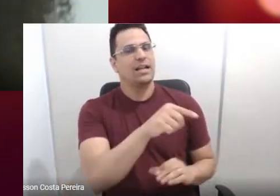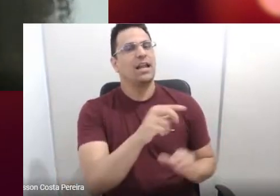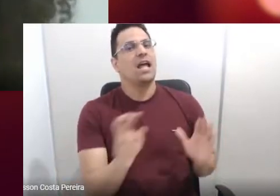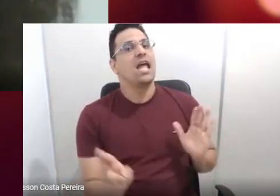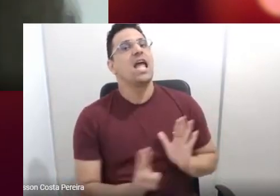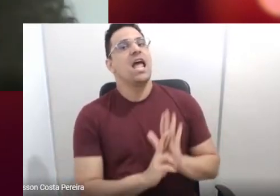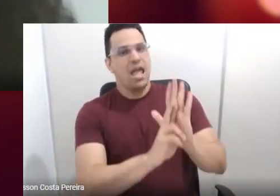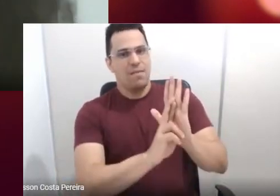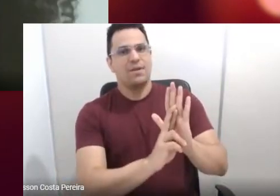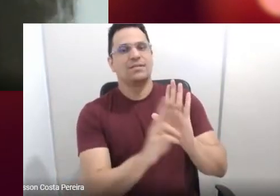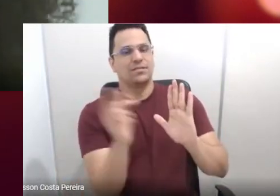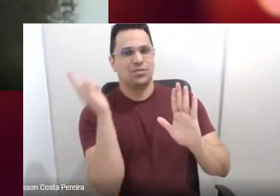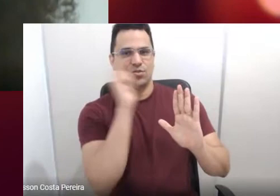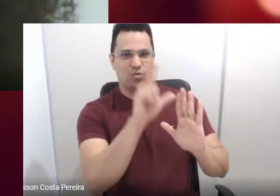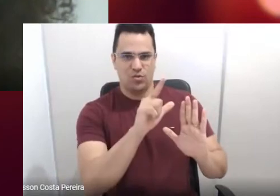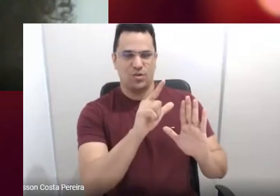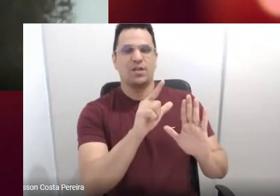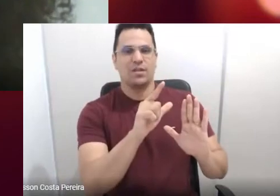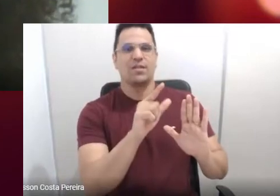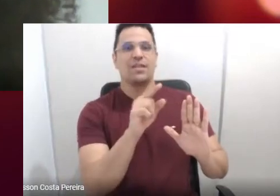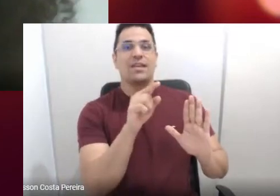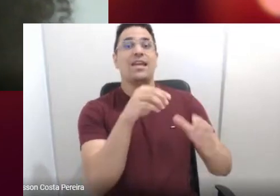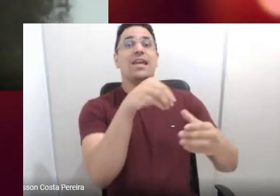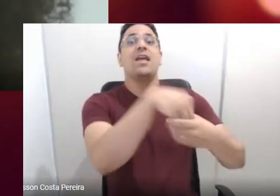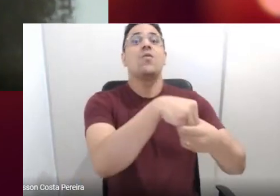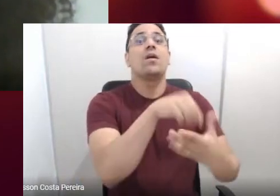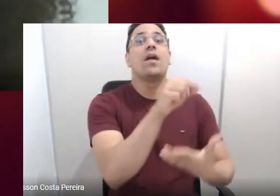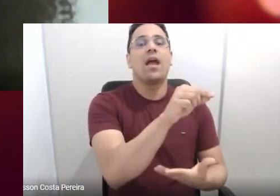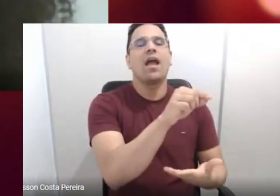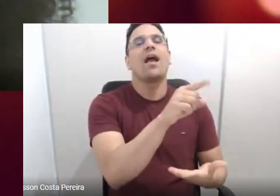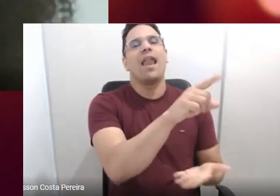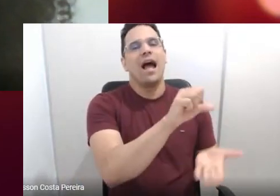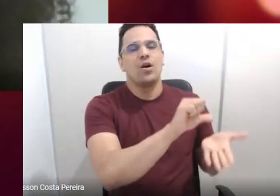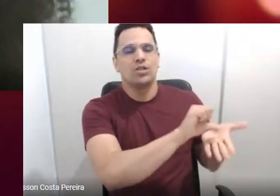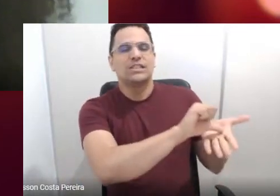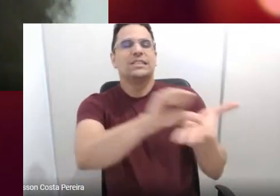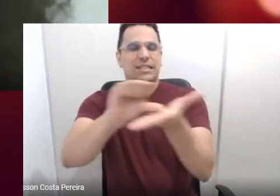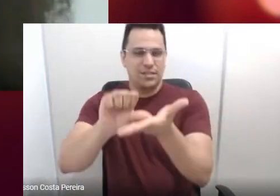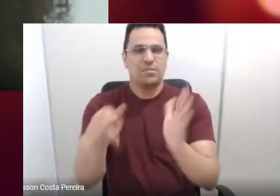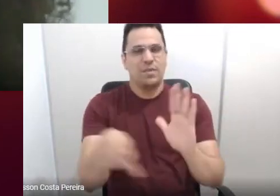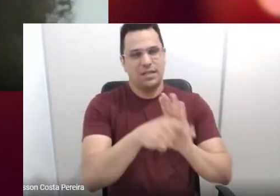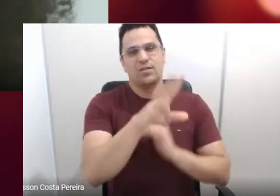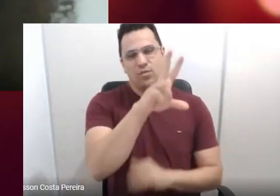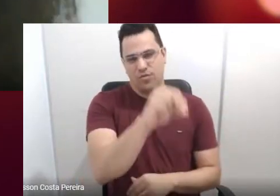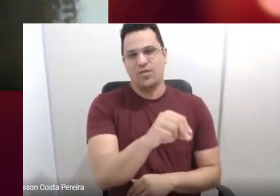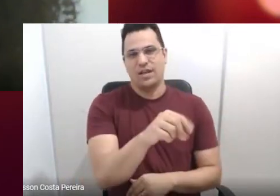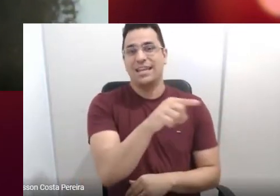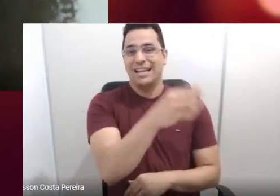algum conselho que, na realidade, estaria representando, né, o interior